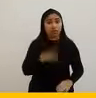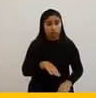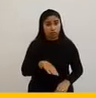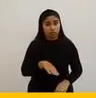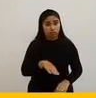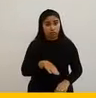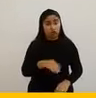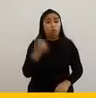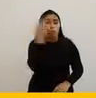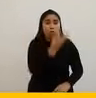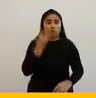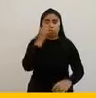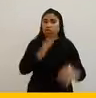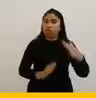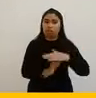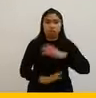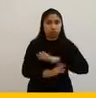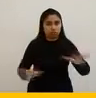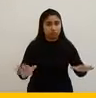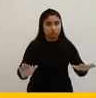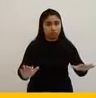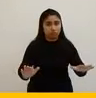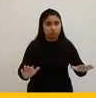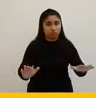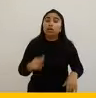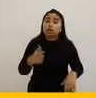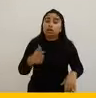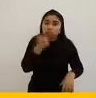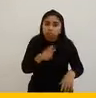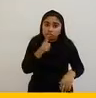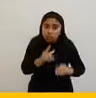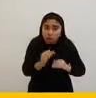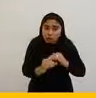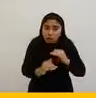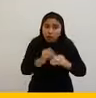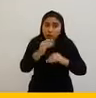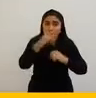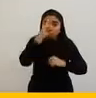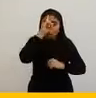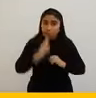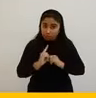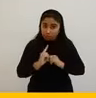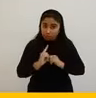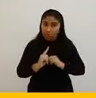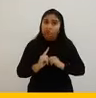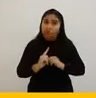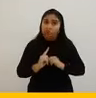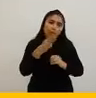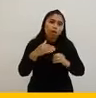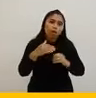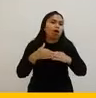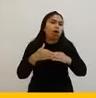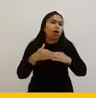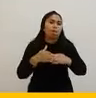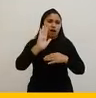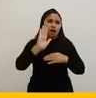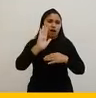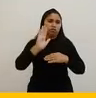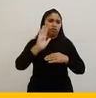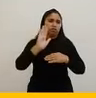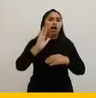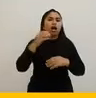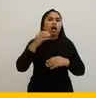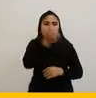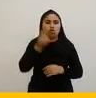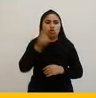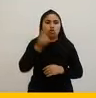dia. Se conseguirmos avançar para a próxima etapa, que é amarela, esse horário passa a ser de 6